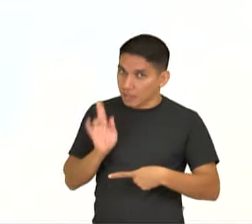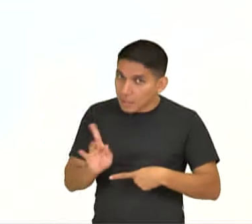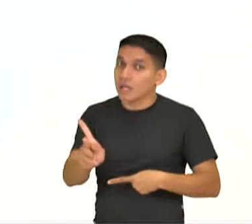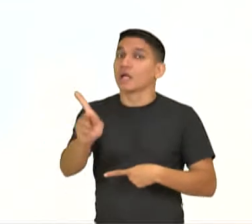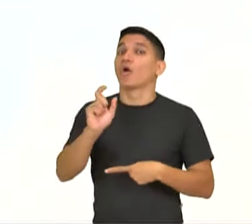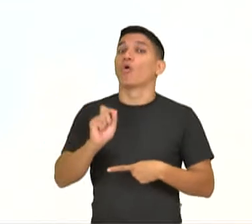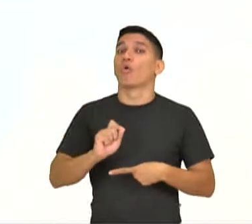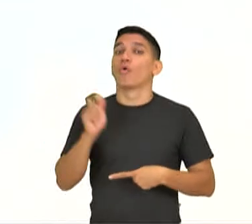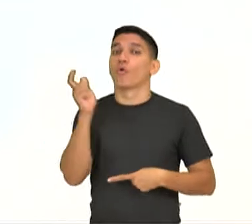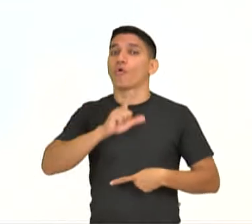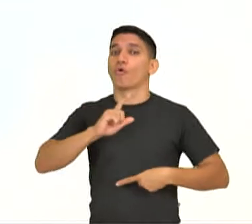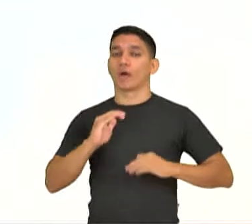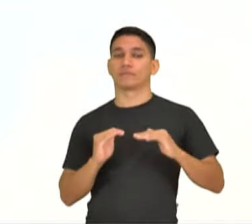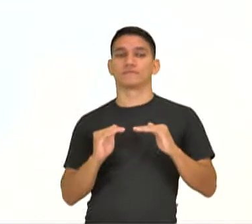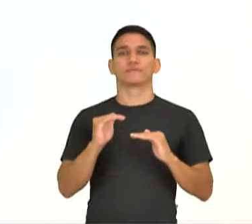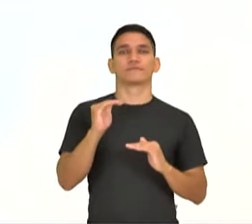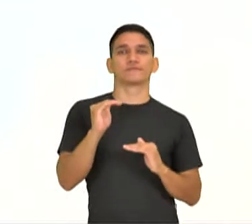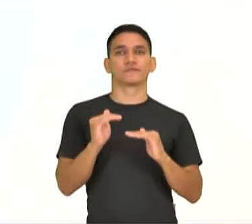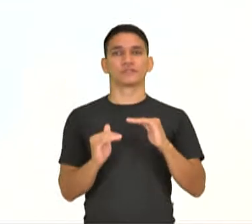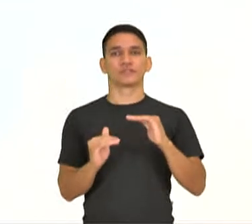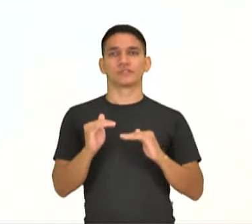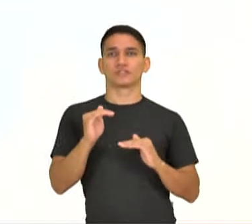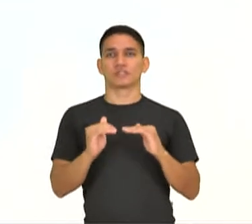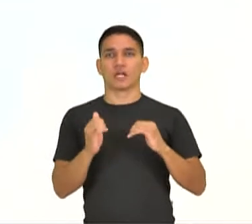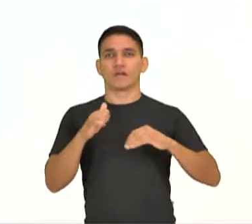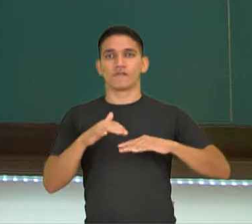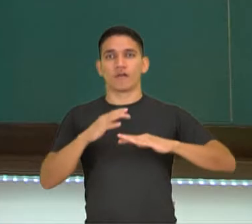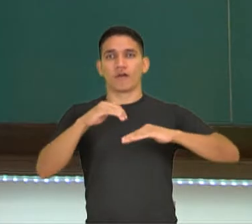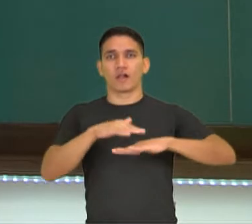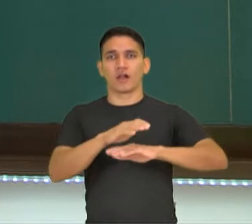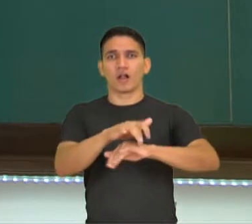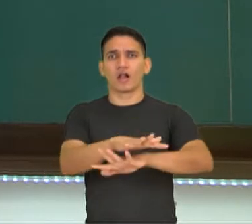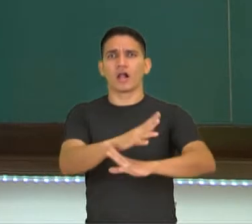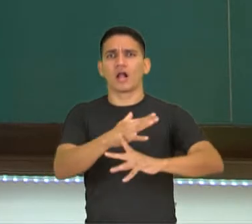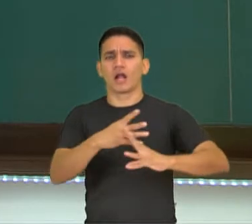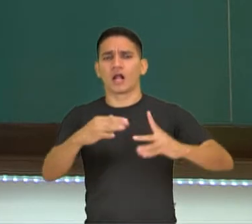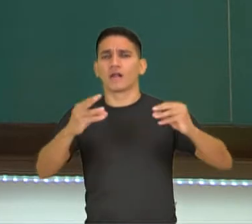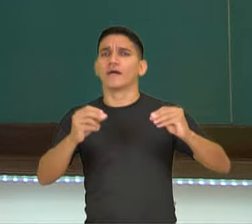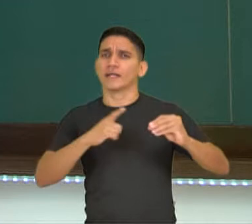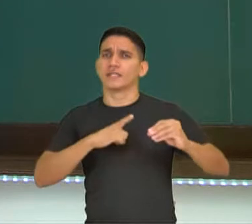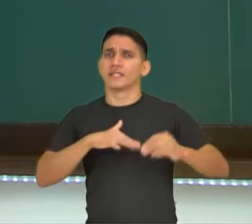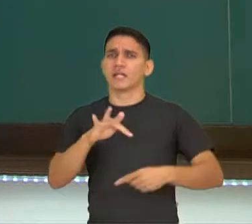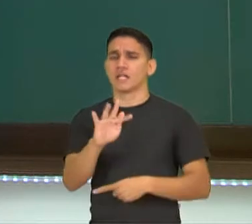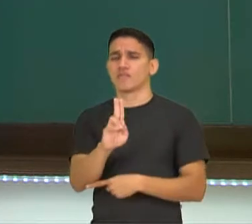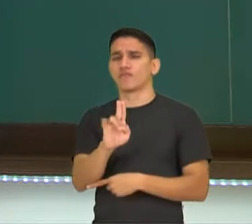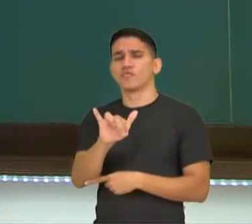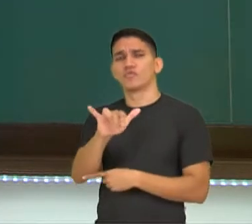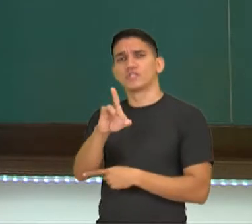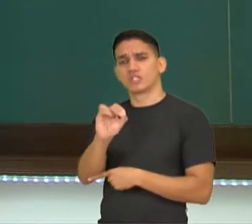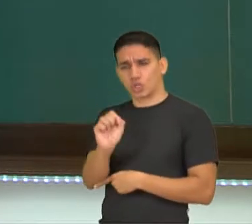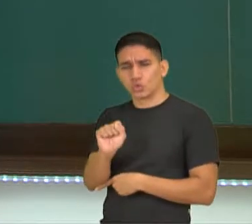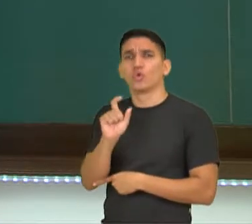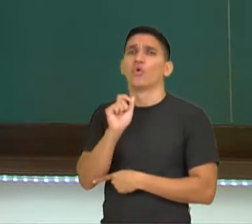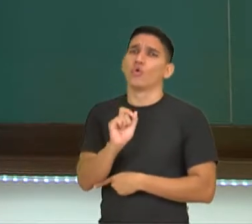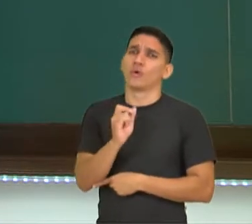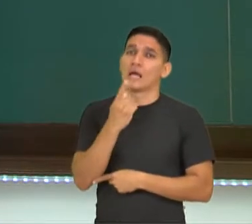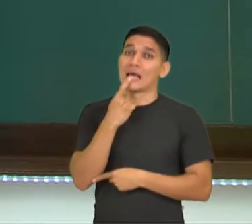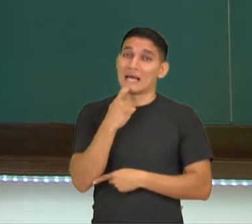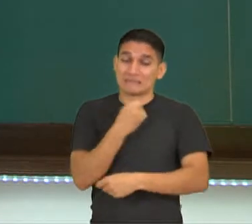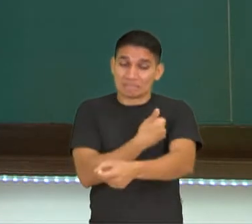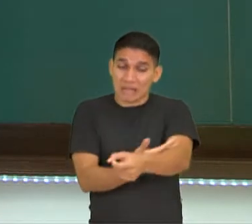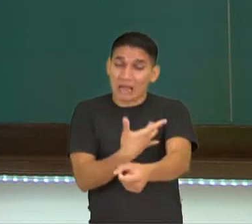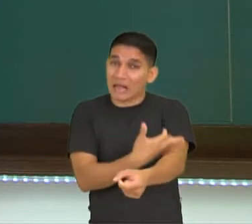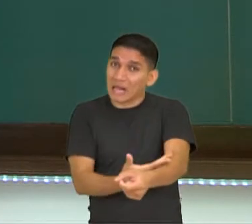O equilíbrio dos fluidos. O nosso corpo tem muita água, muito sangue, sabe disso, né? Sangue até nem tanto, mas tem muita